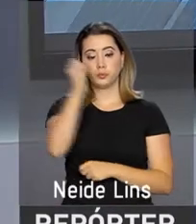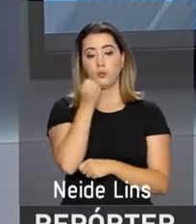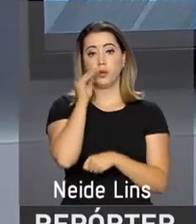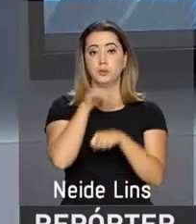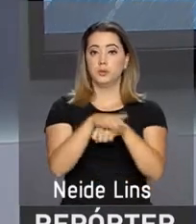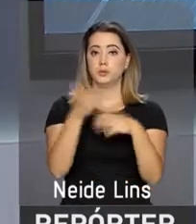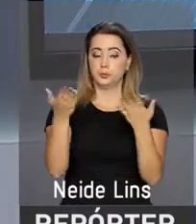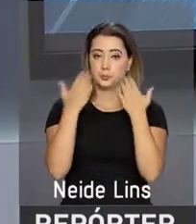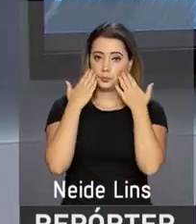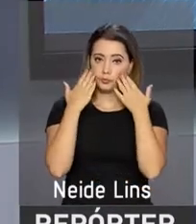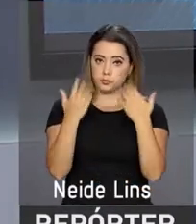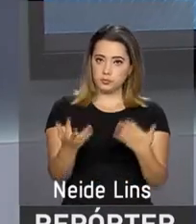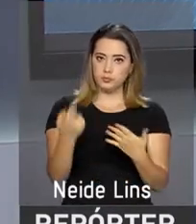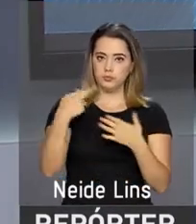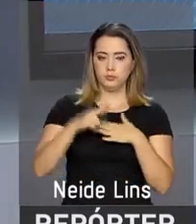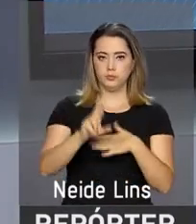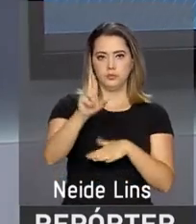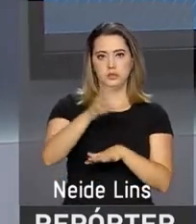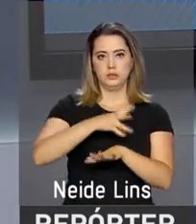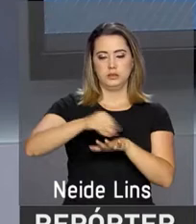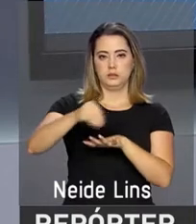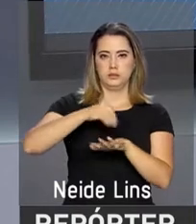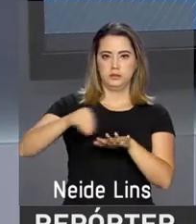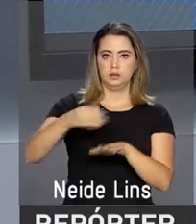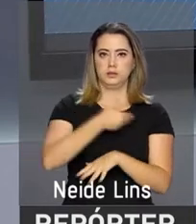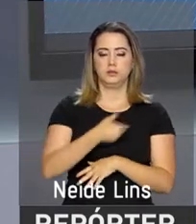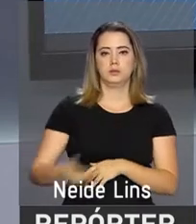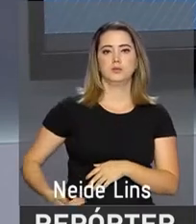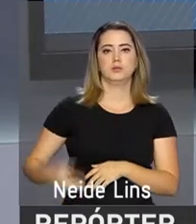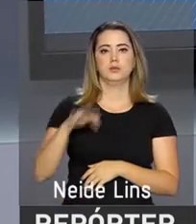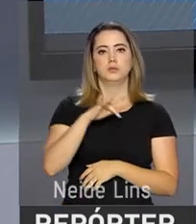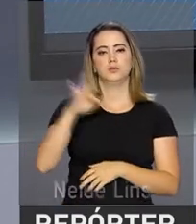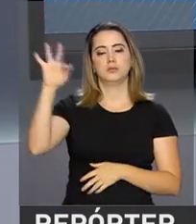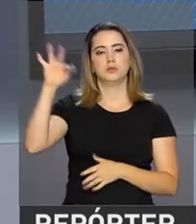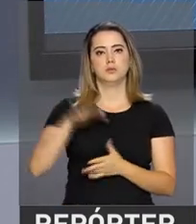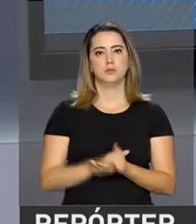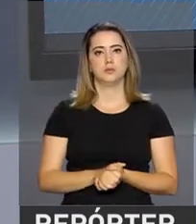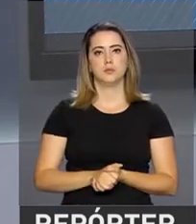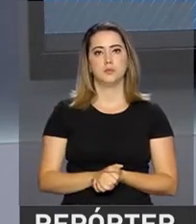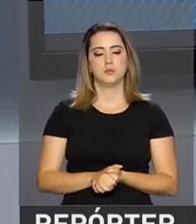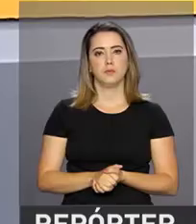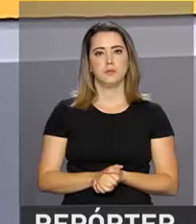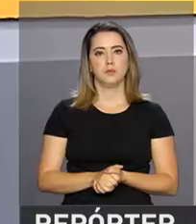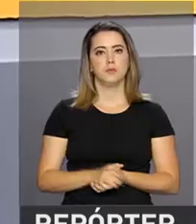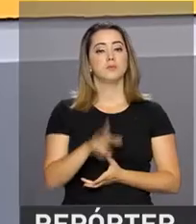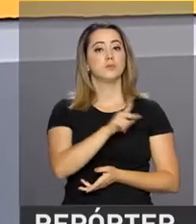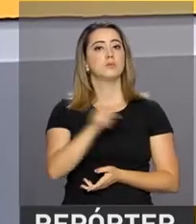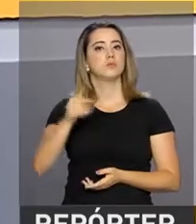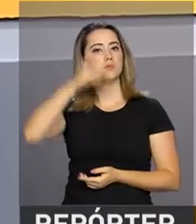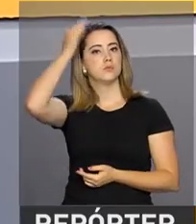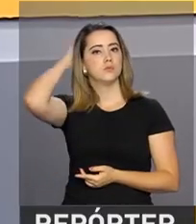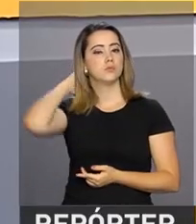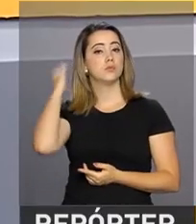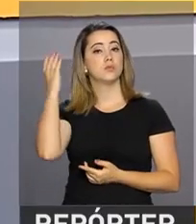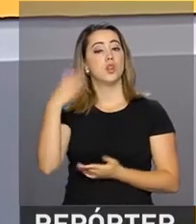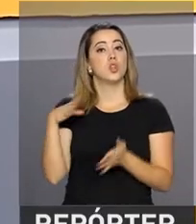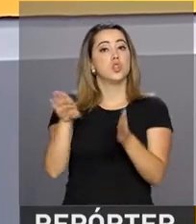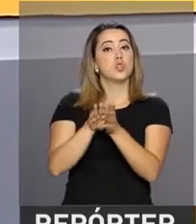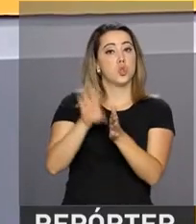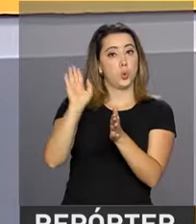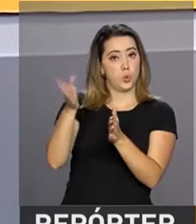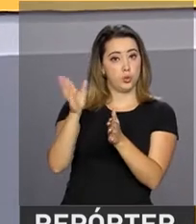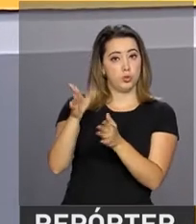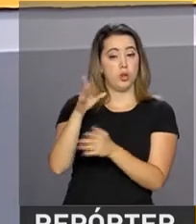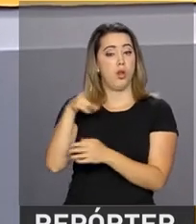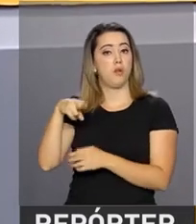Olá, boa noite. No ar mais uma edição do Repórter NBR com as notícias do governo federal. O presidente Michel Temer desembarcou agora